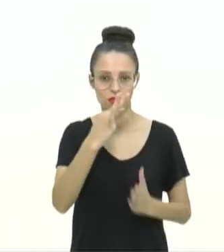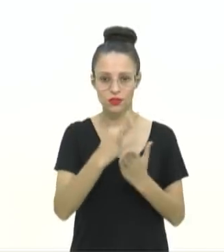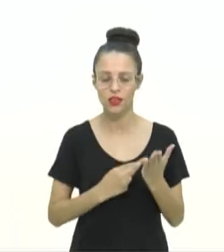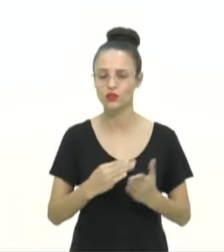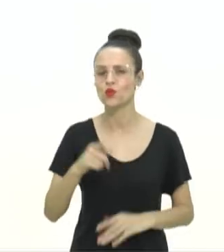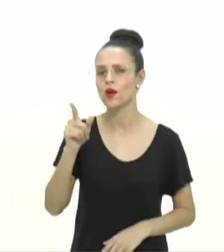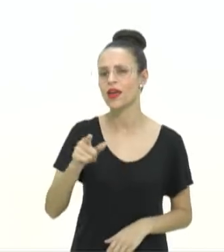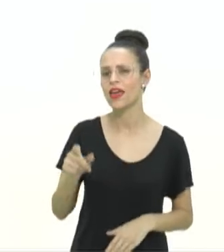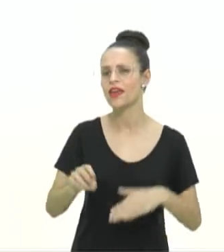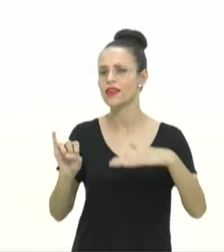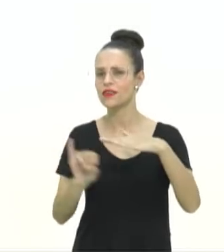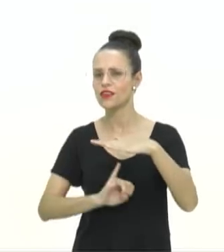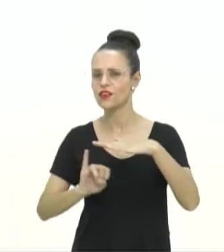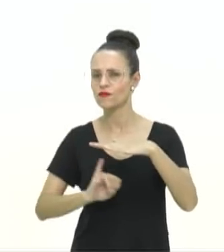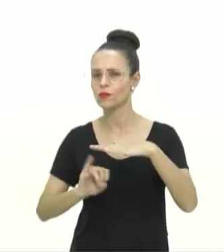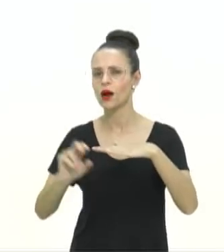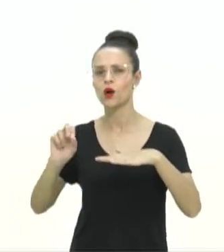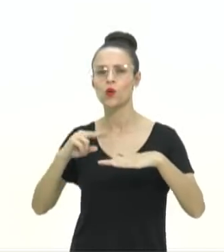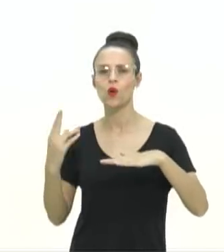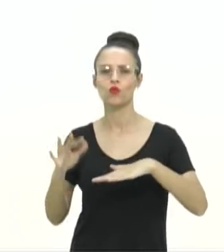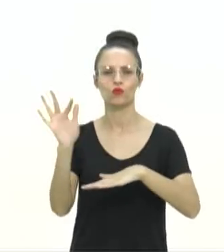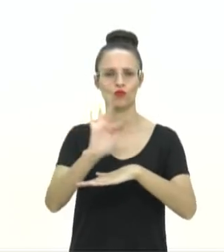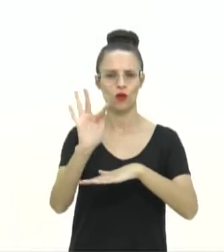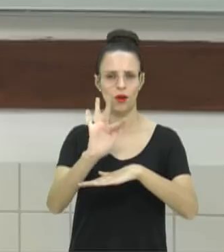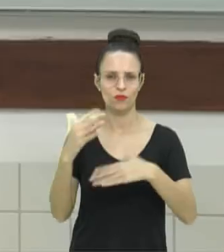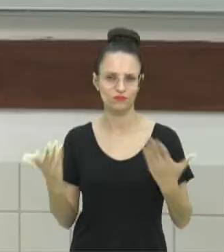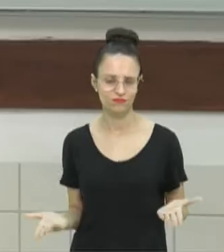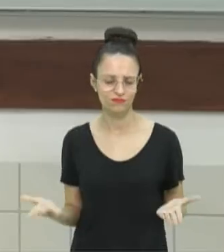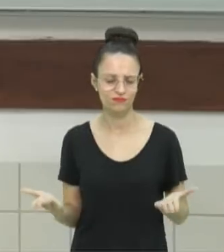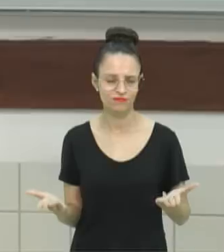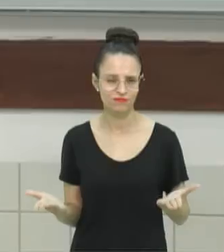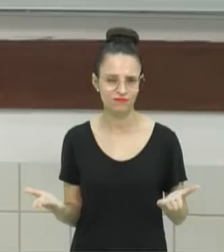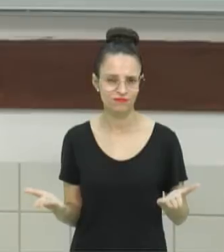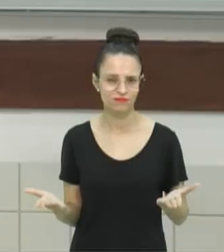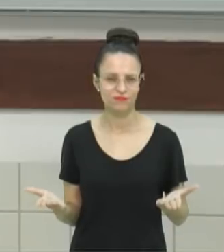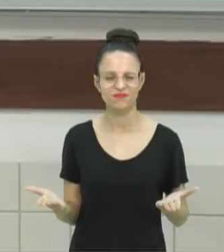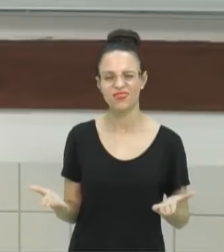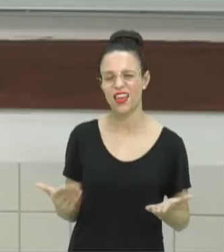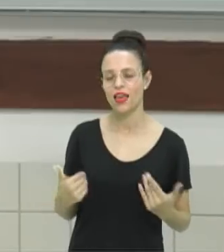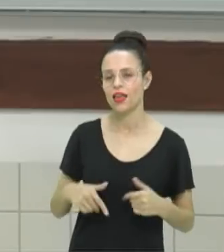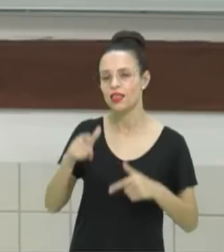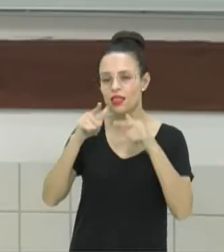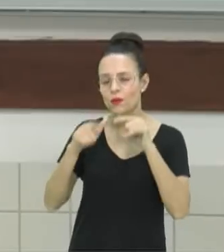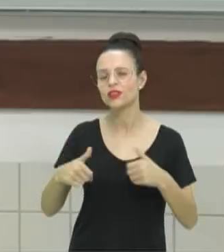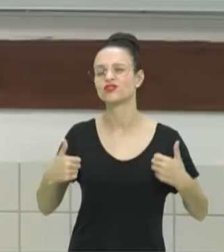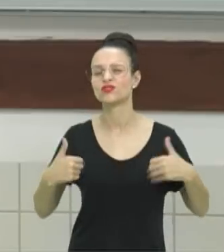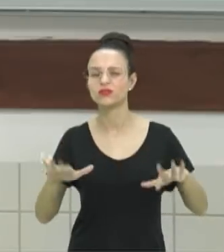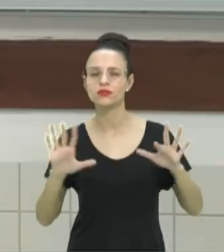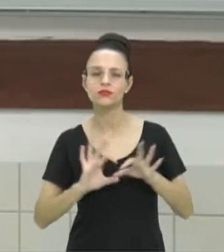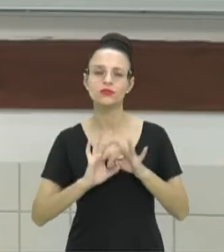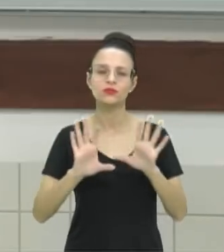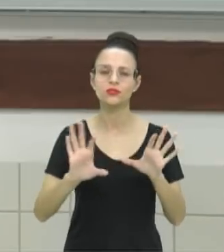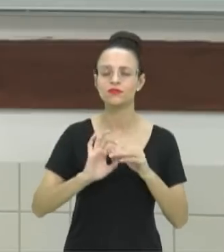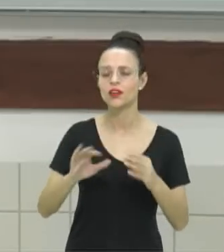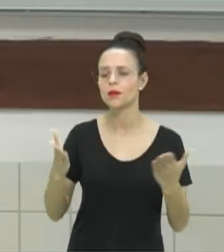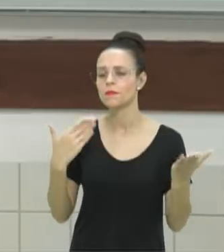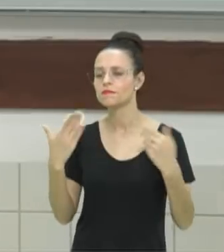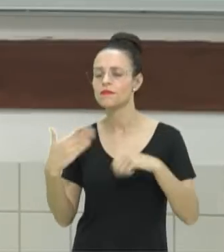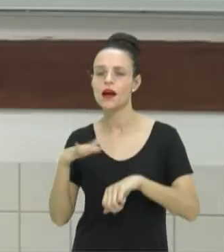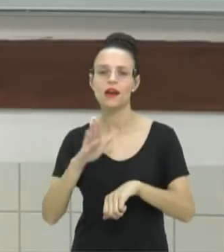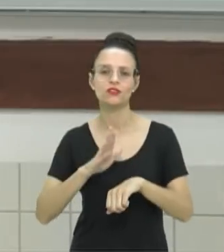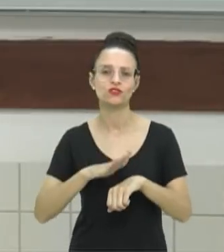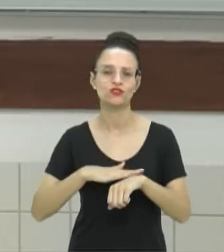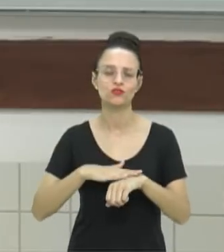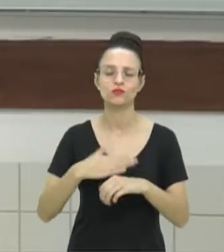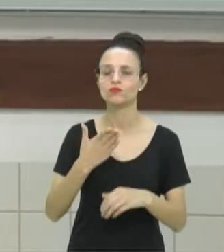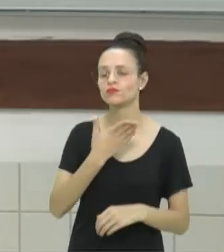mais coloquial ou mais formal? Então, é uma linguagem mais solta, mais voltada assim para um bate-papo, parecido